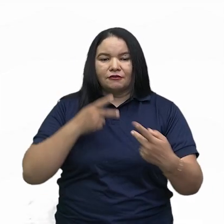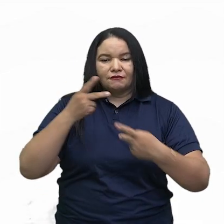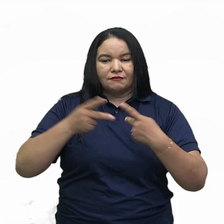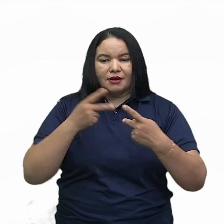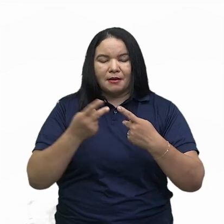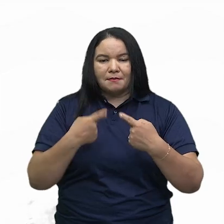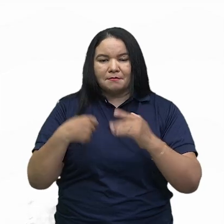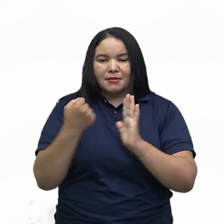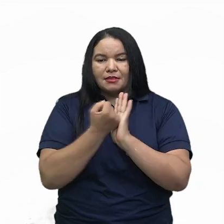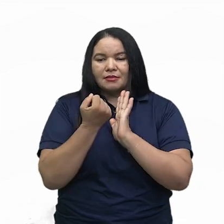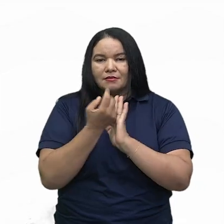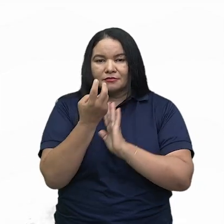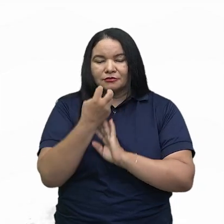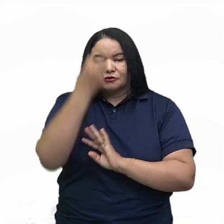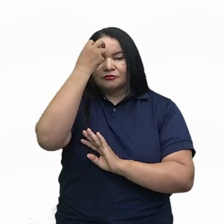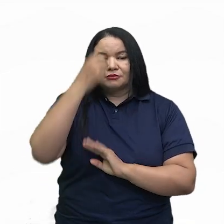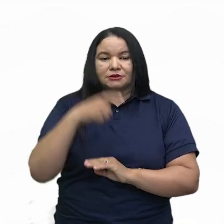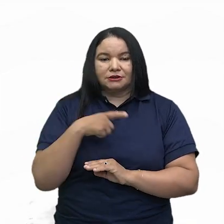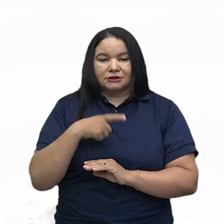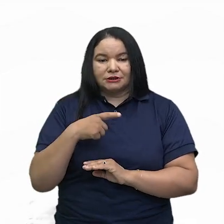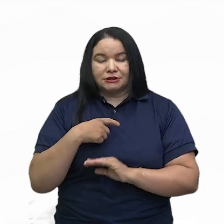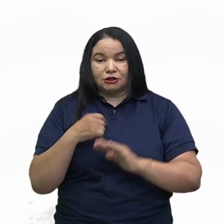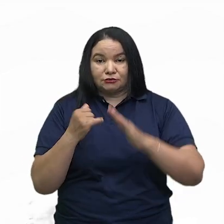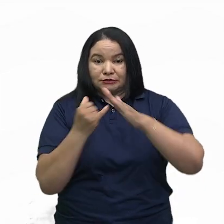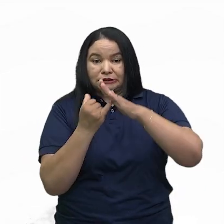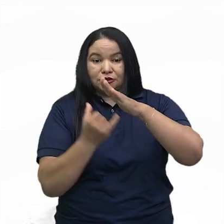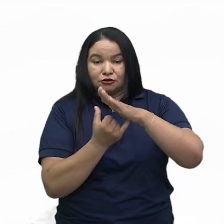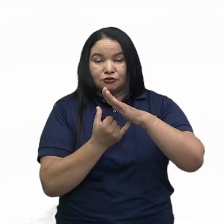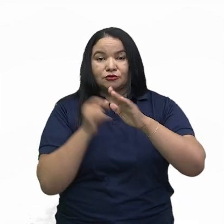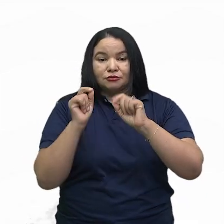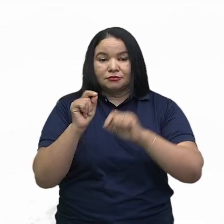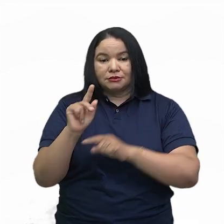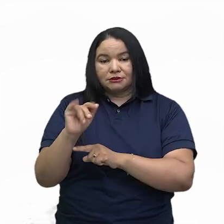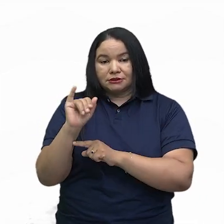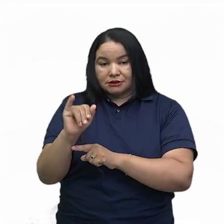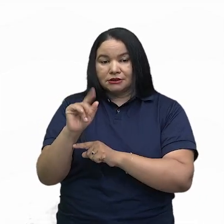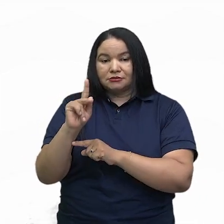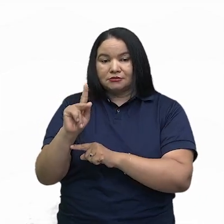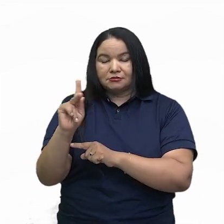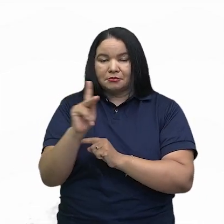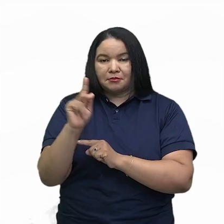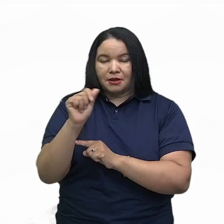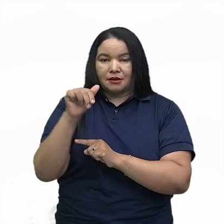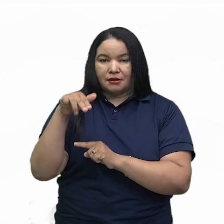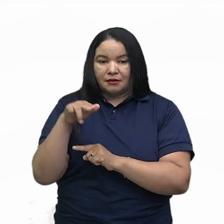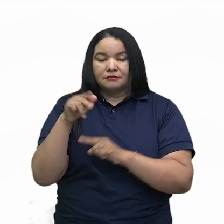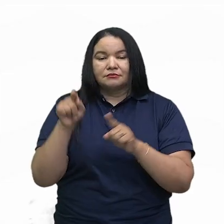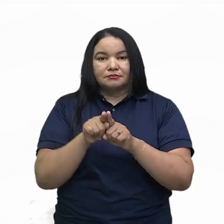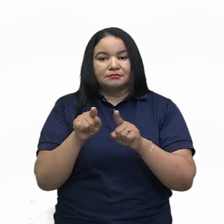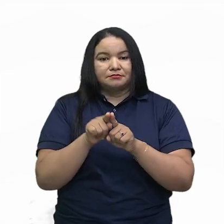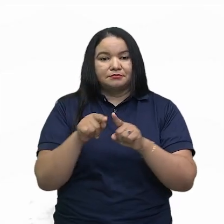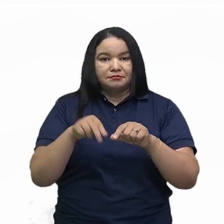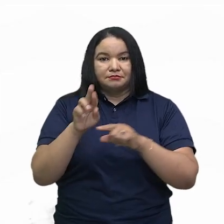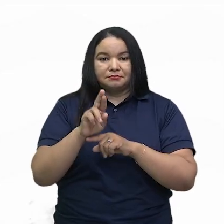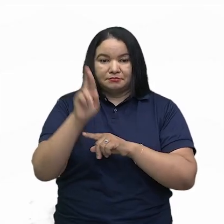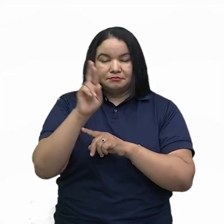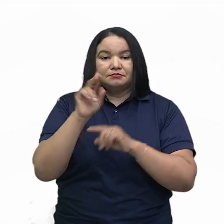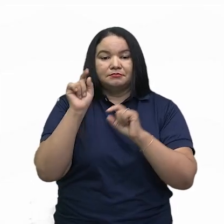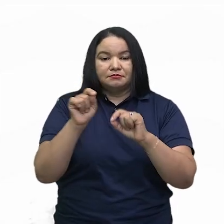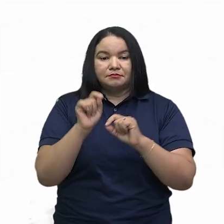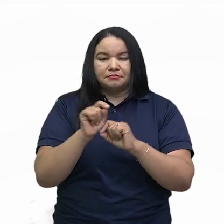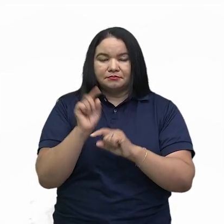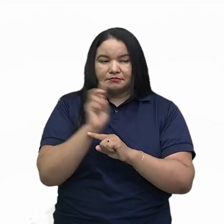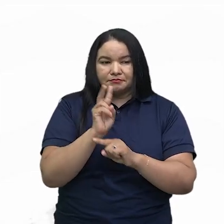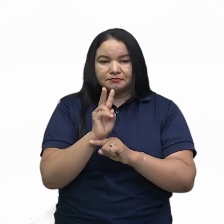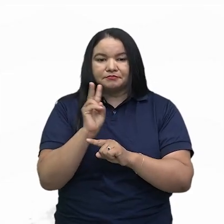desse patrimônio cultural, vamos ter ali um instituto que zela por ele, que é o IPHAN, que é responsável por promover e coordenar esse